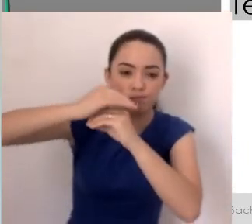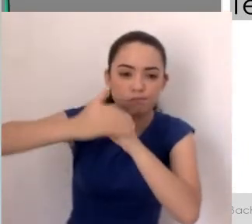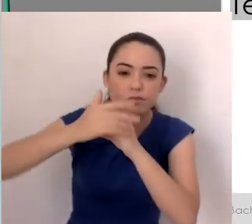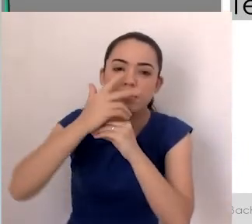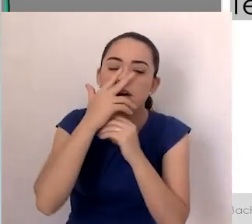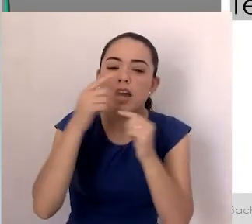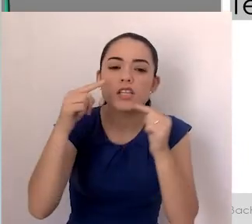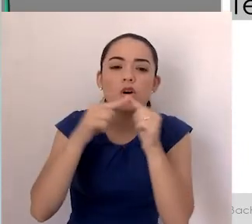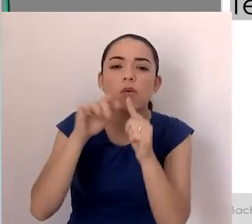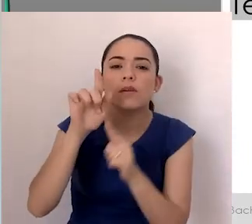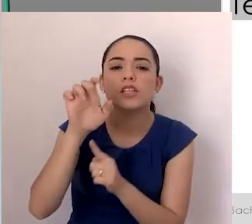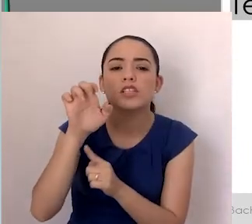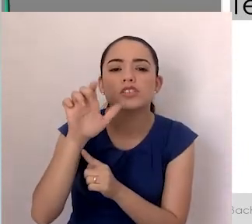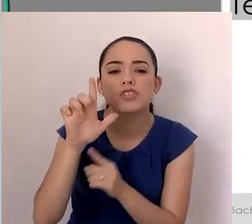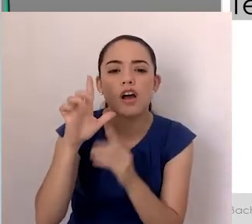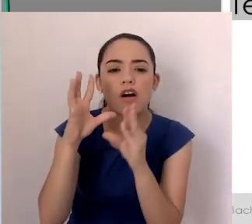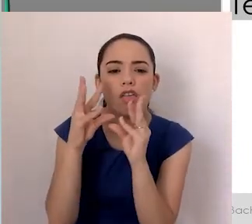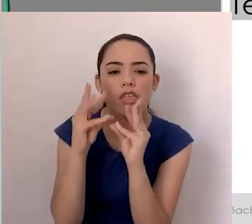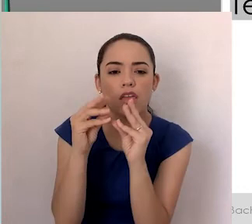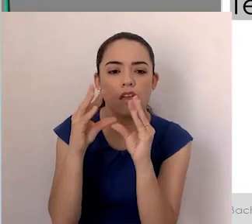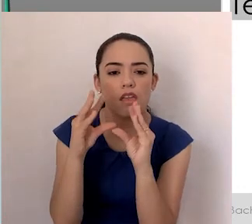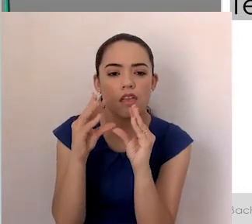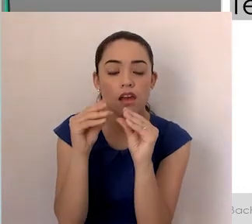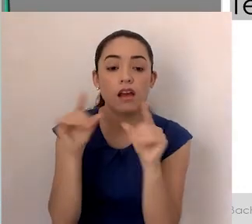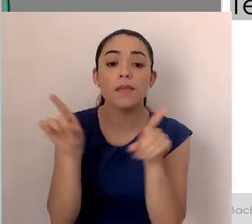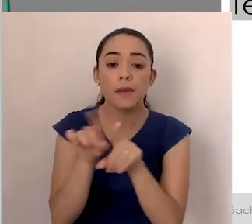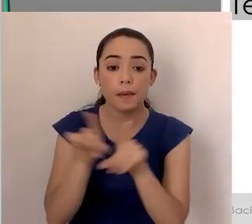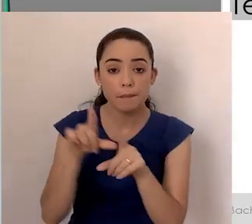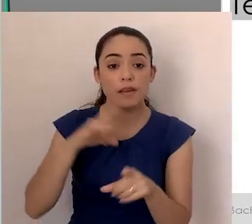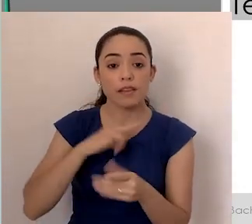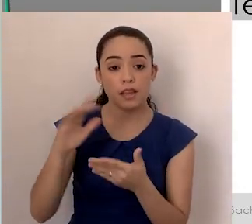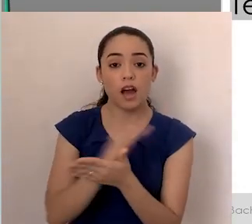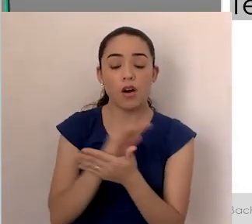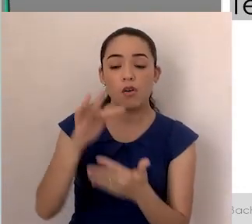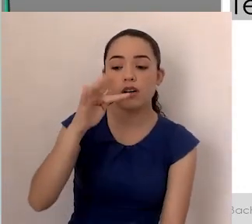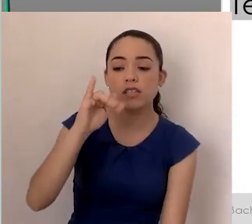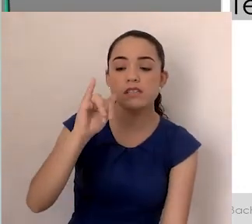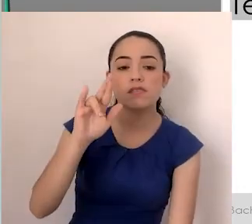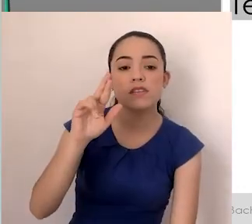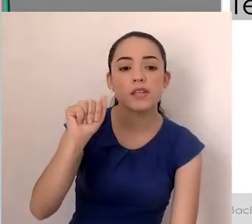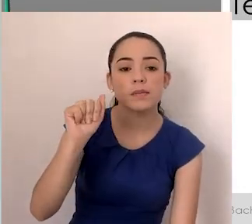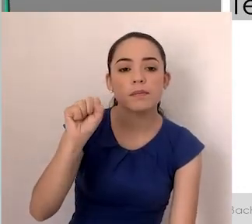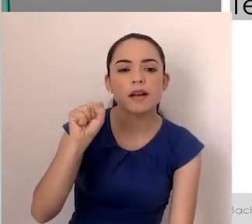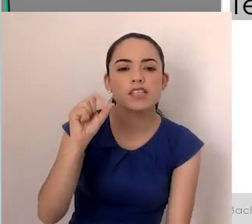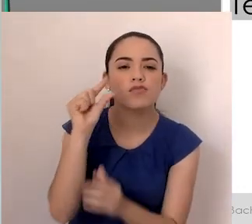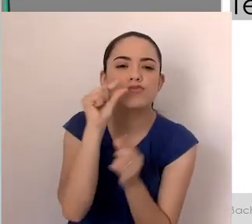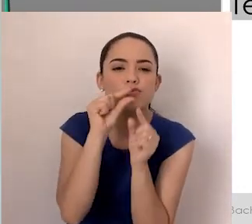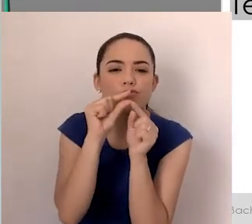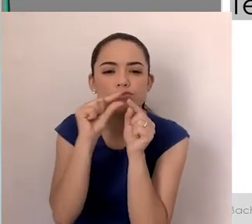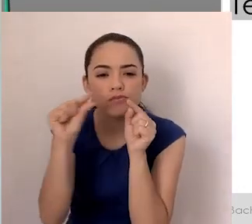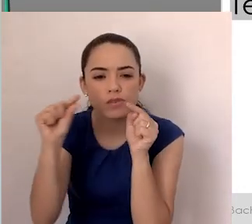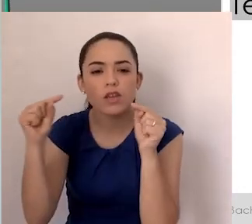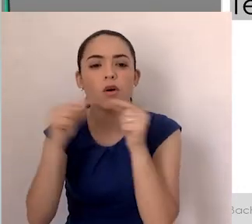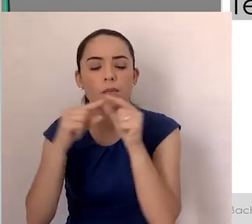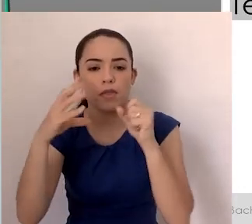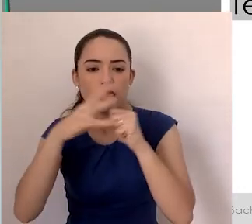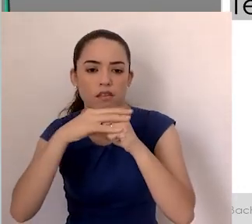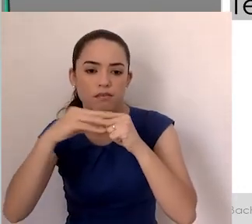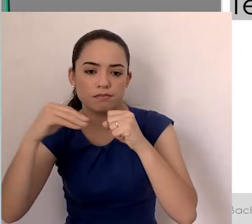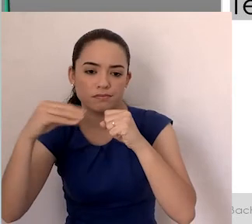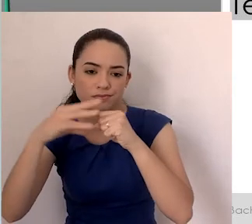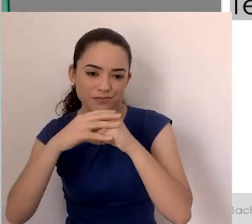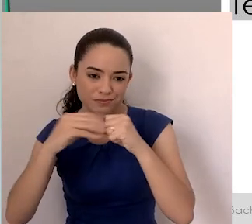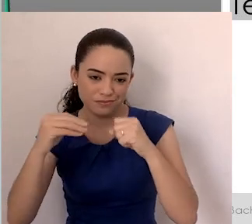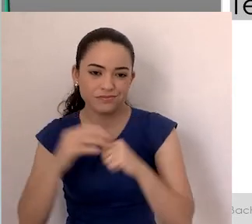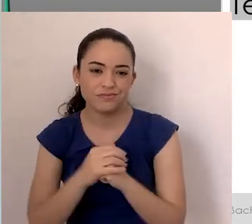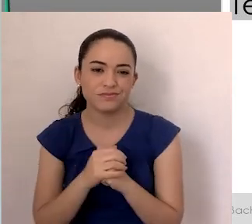matriz extracelular, tornando-a em um aspecto mais gelatinoso e contém fibras finas, transformando o tecido no